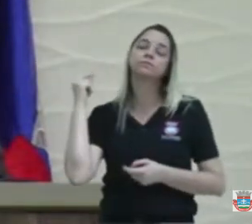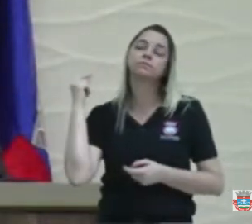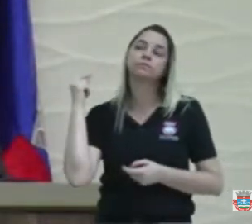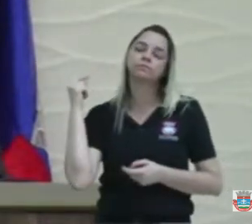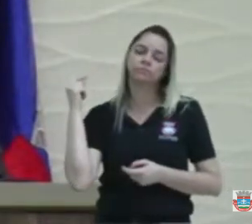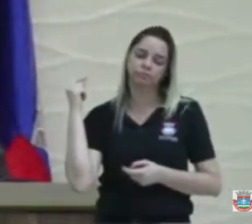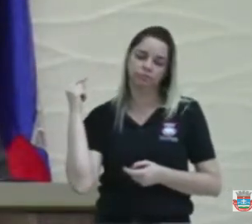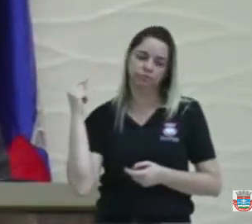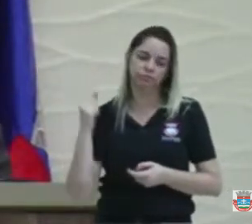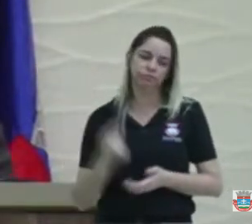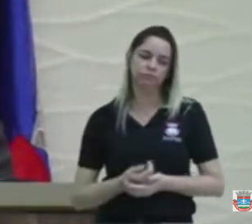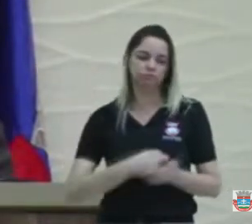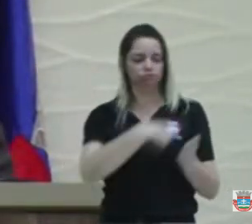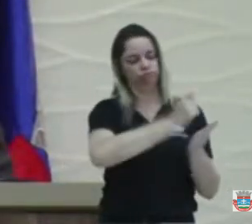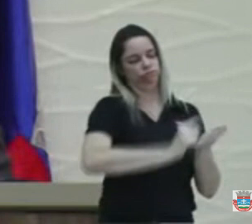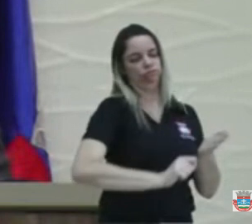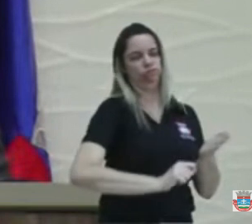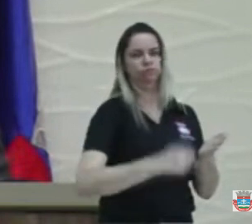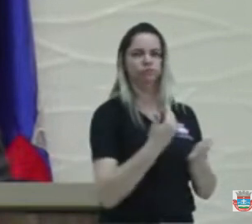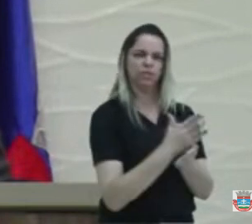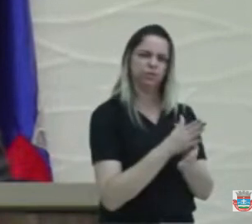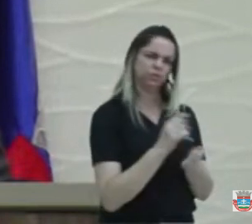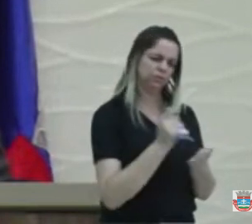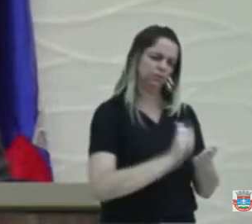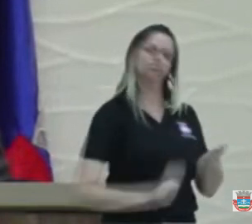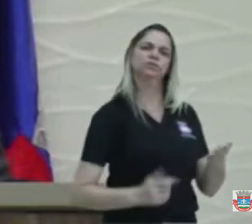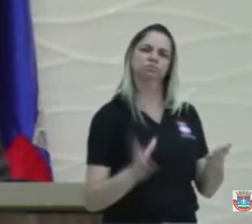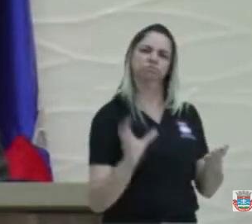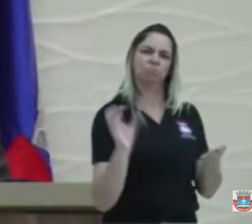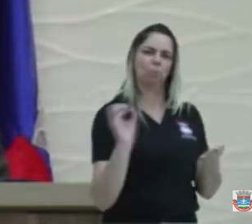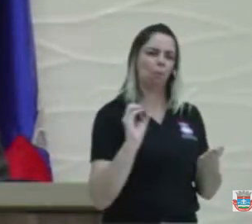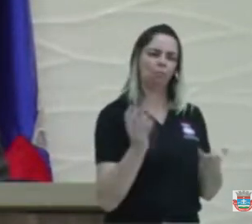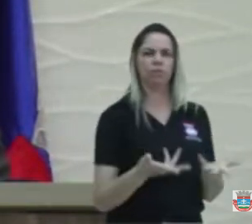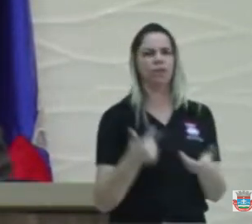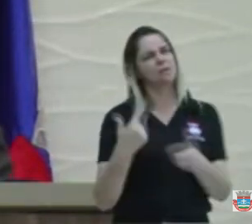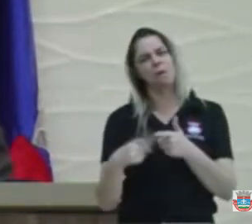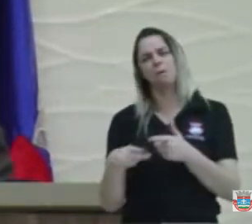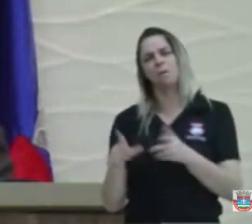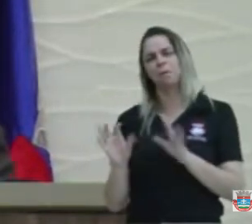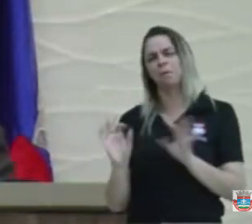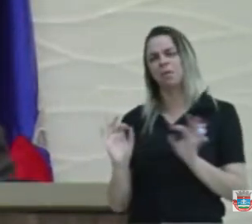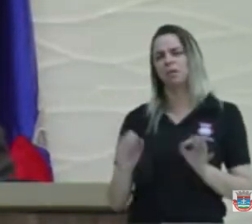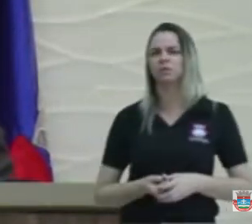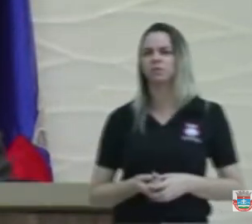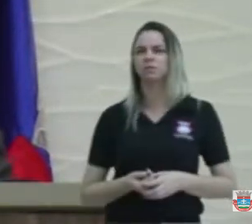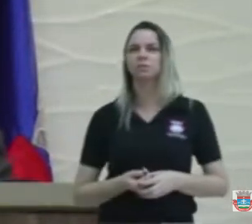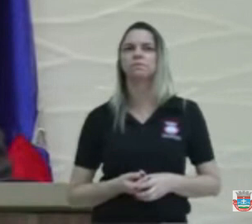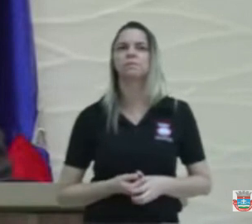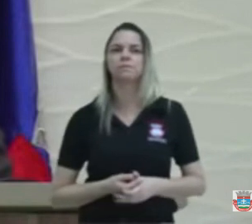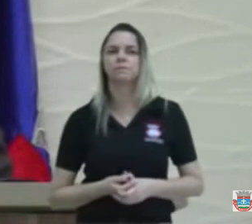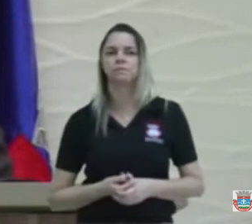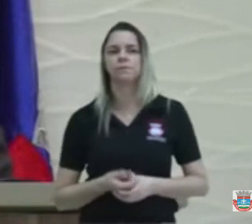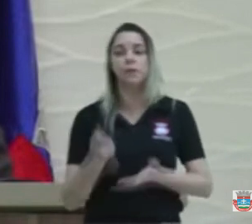estava assinando um cheque em branco. A semana passada a gente assinou uma suplementação sem problema nenhum. Do 40% que gastou, mais 10% para